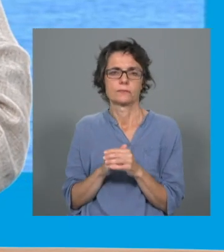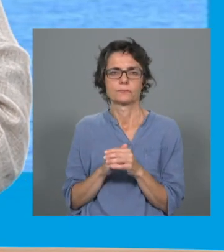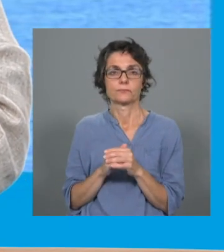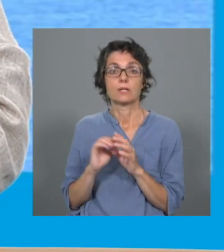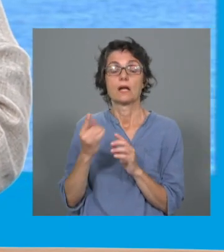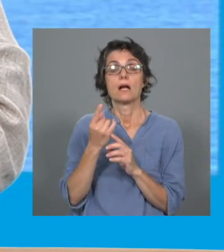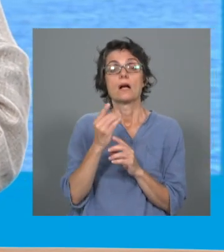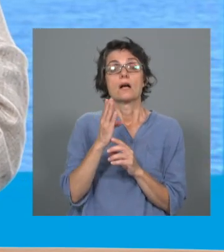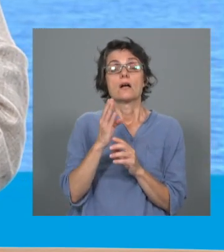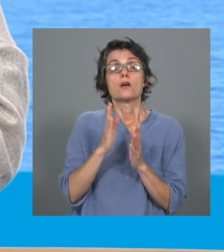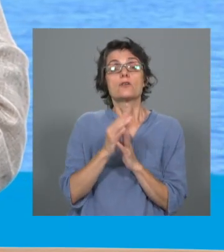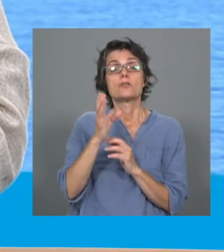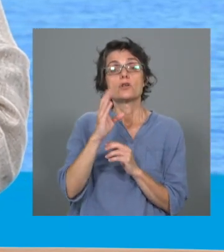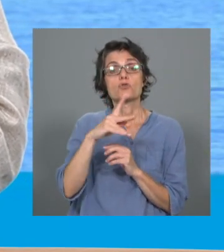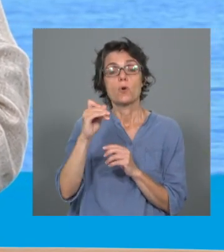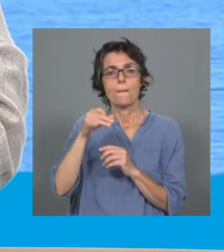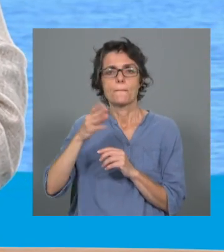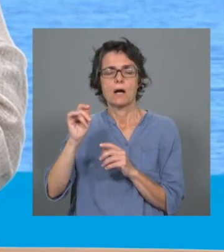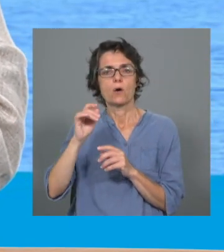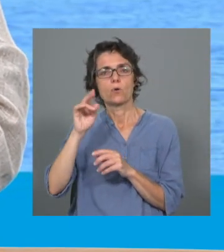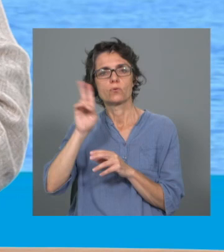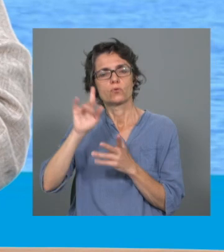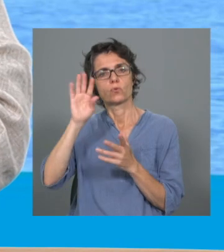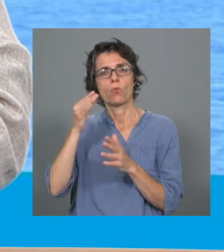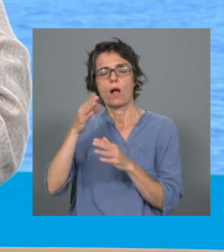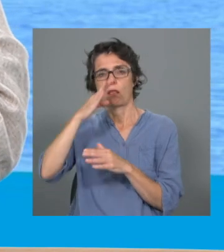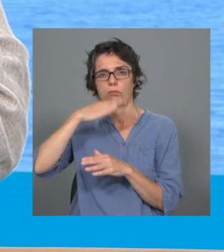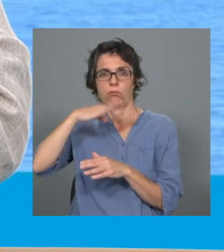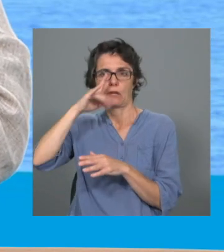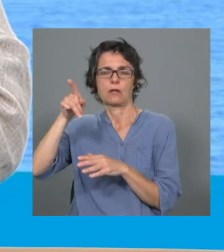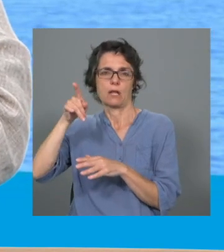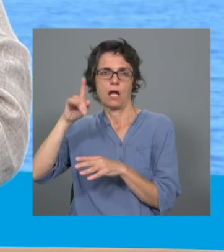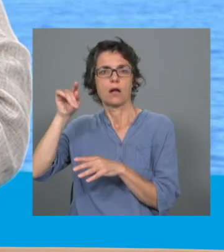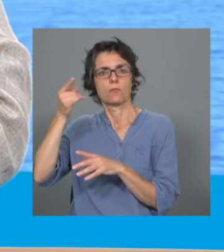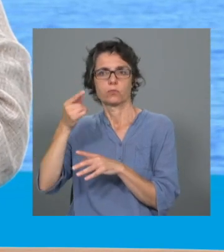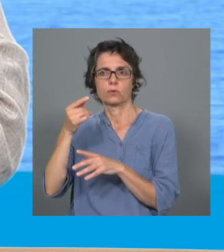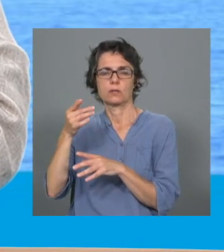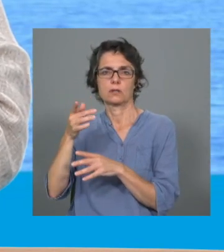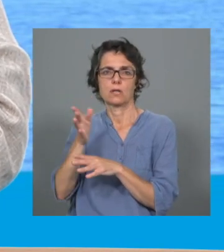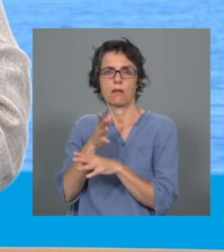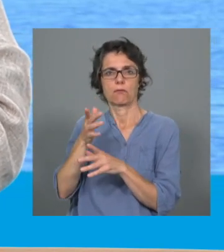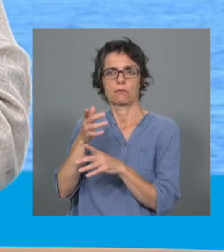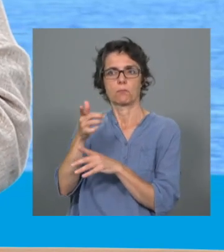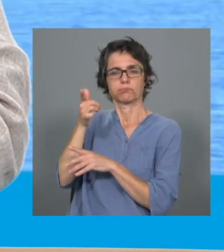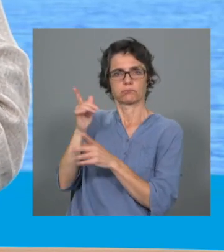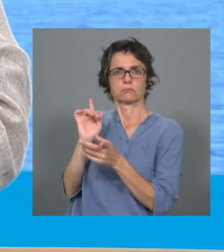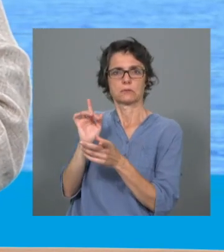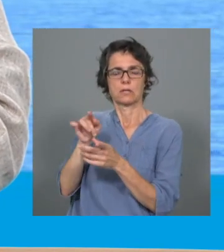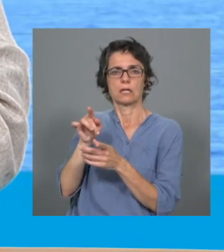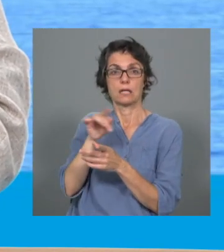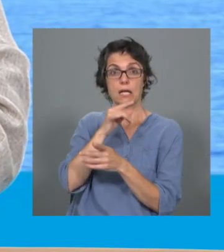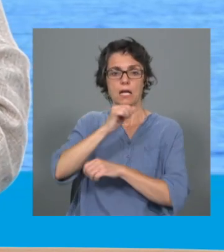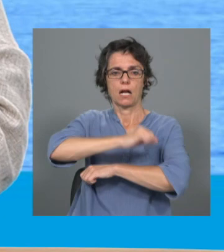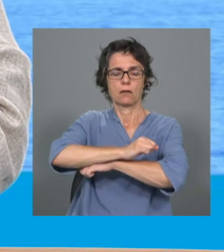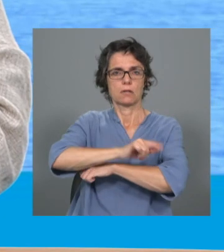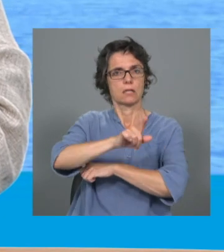Paulo II é internado é na sequência de um atentado, é uma situação gravíssima. Bom. E a última imagem que nós temos dele na janela do Gemelli também é uma imagem de